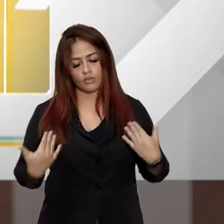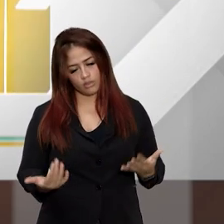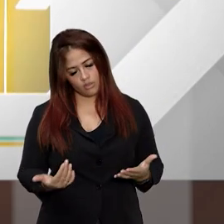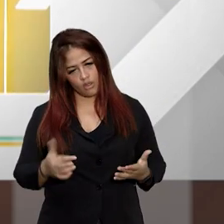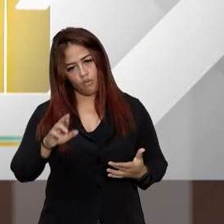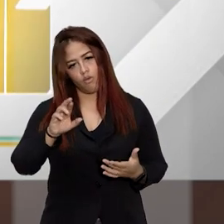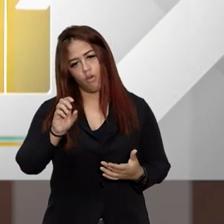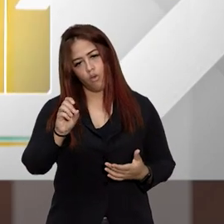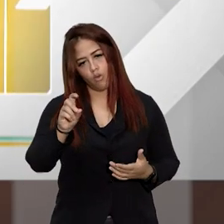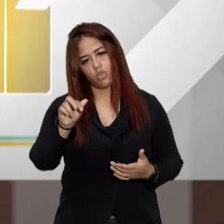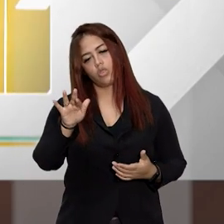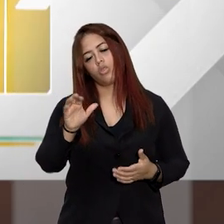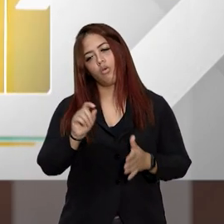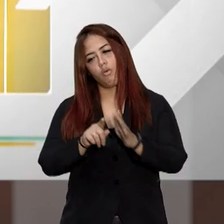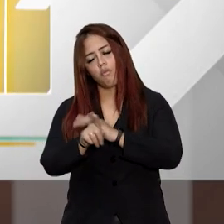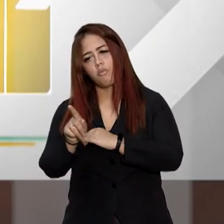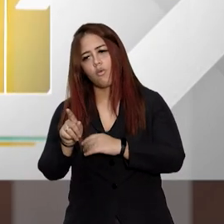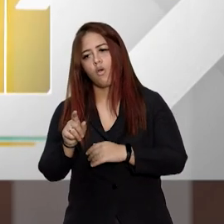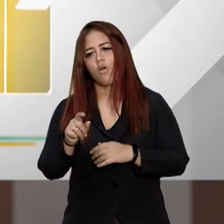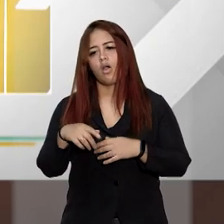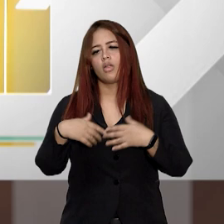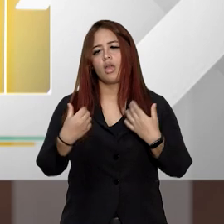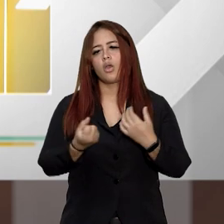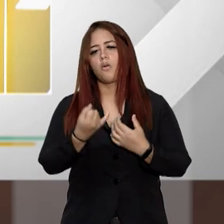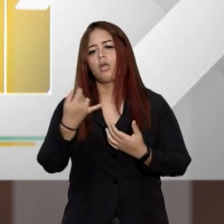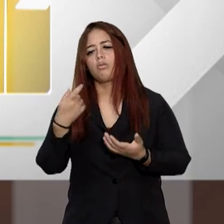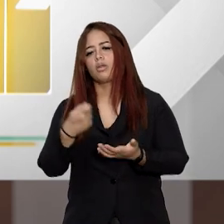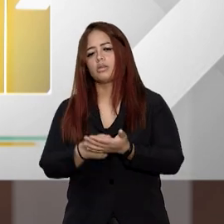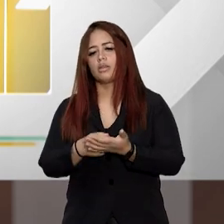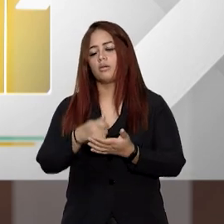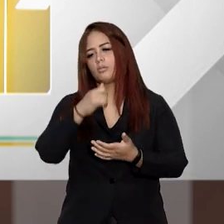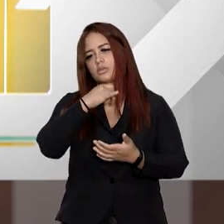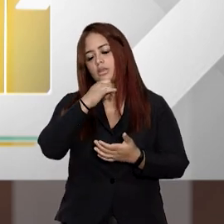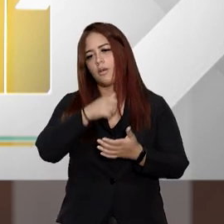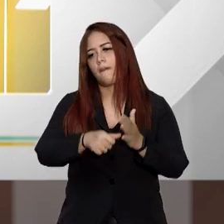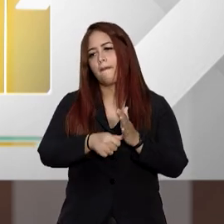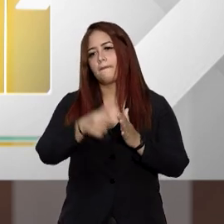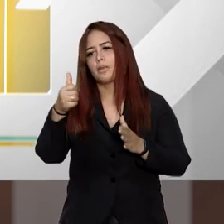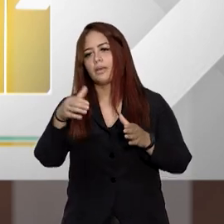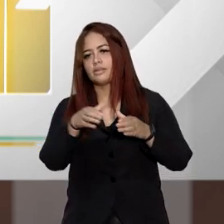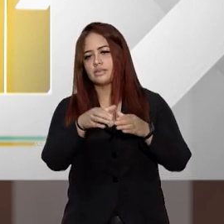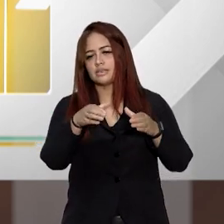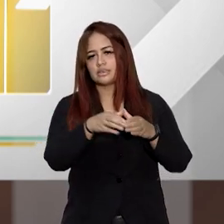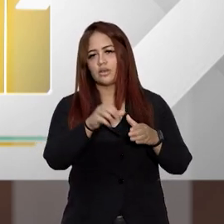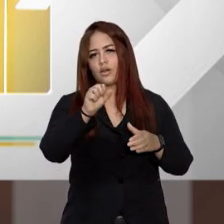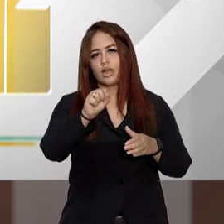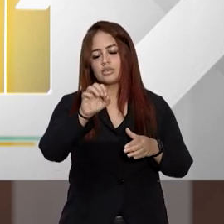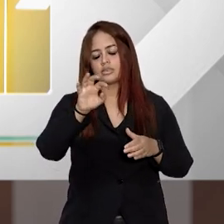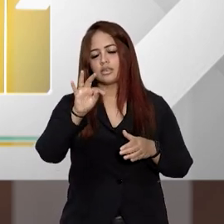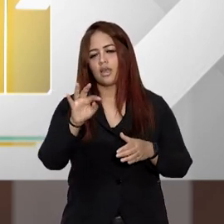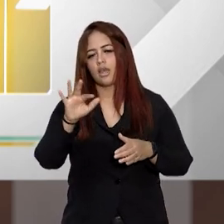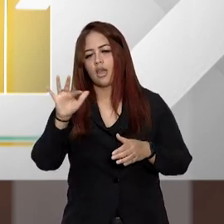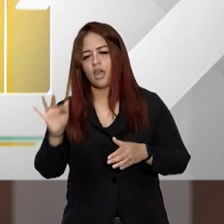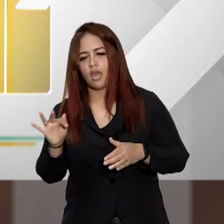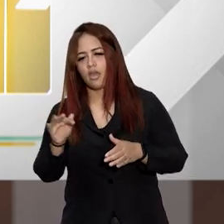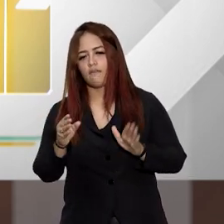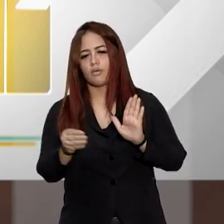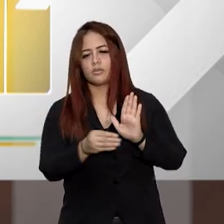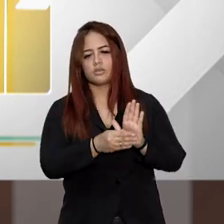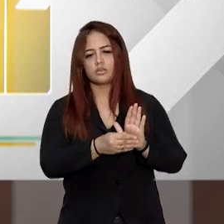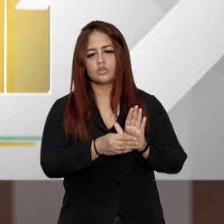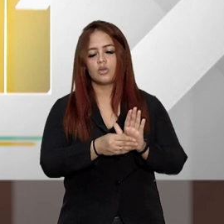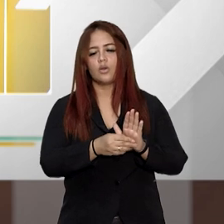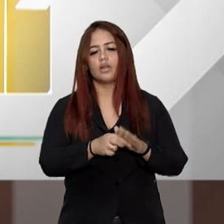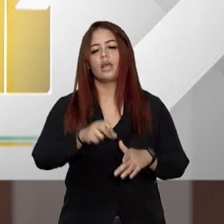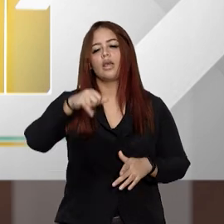Doutor Rodolfo, quanto ao valor da causa, a primeira sessão do Superior Tribunal de Justiça fixou a tese relativa ao tema